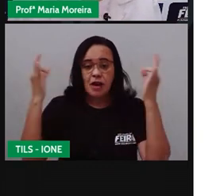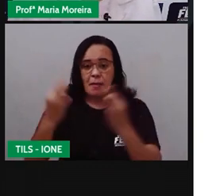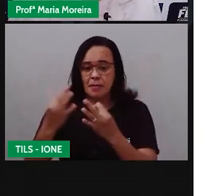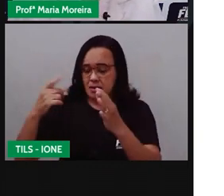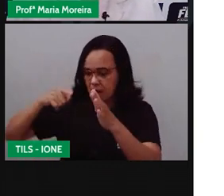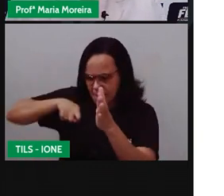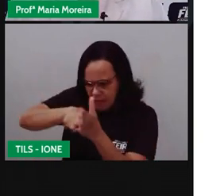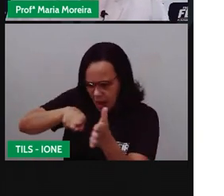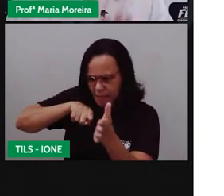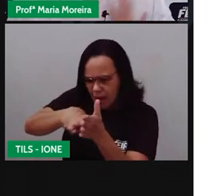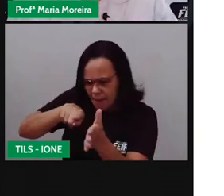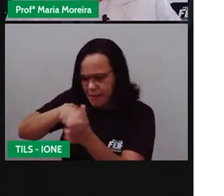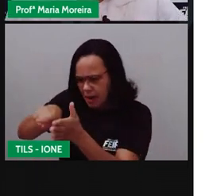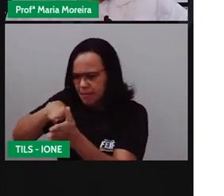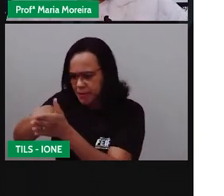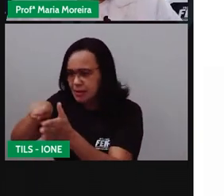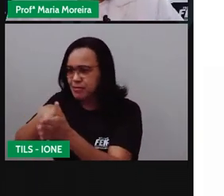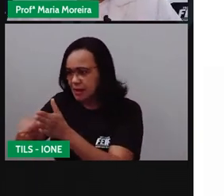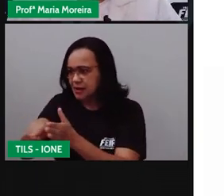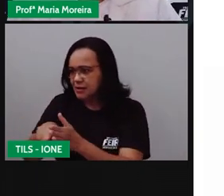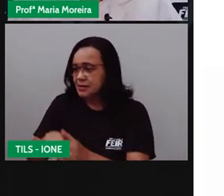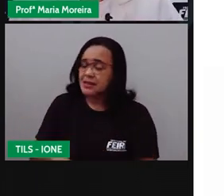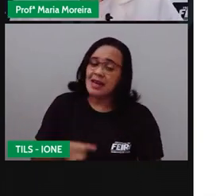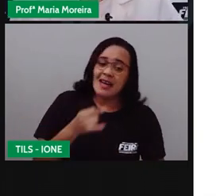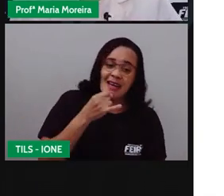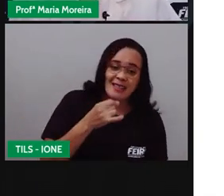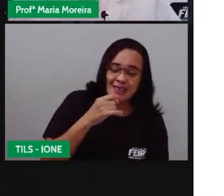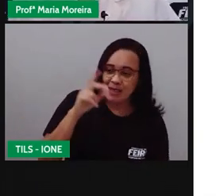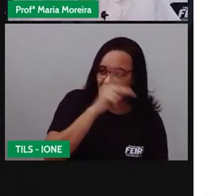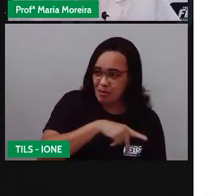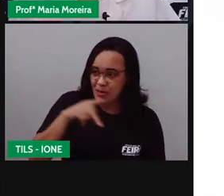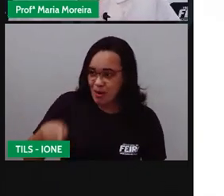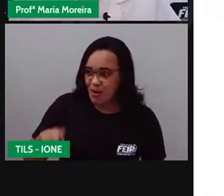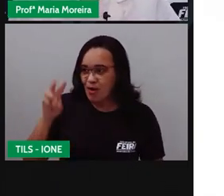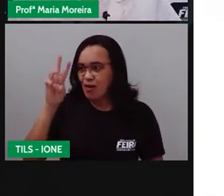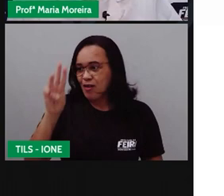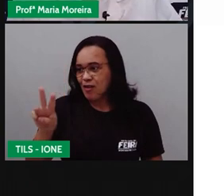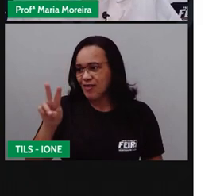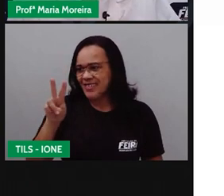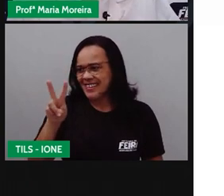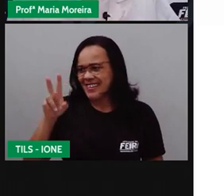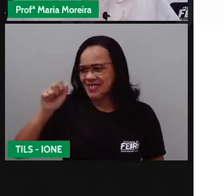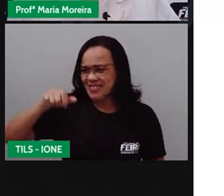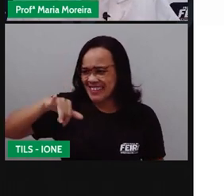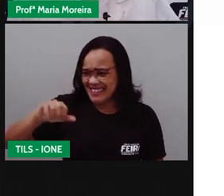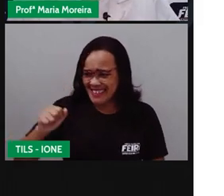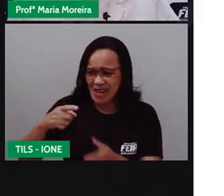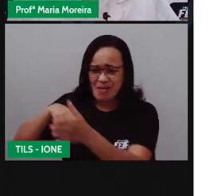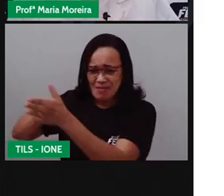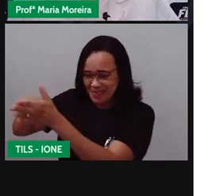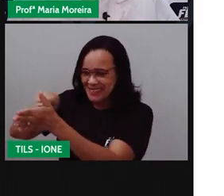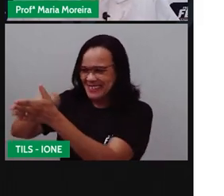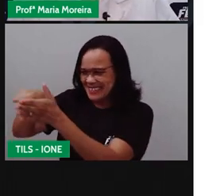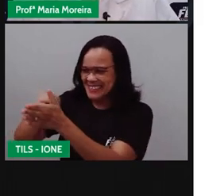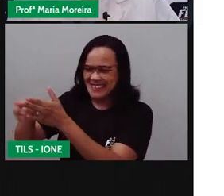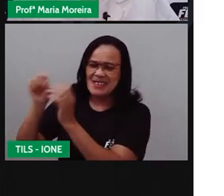simplesmente perguntar, tipo, a Provânia sobre Oni. Provânia, você está aí? Aí eu vou perguntar,